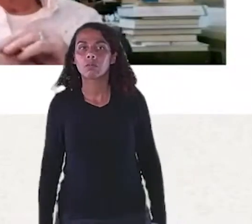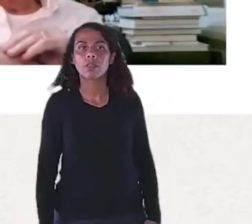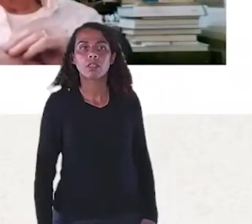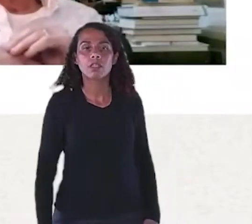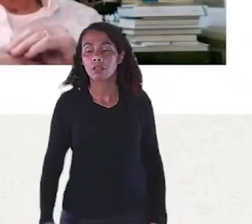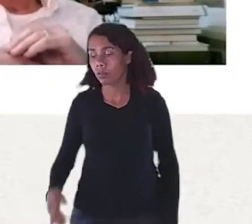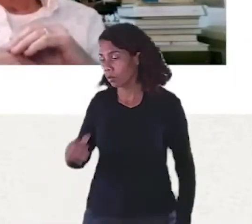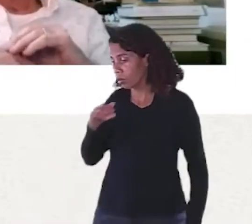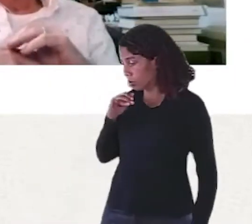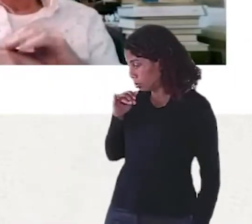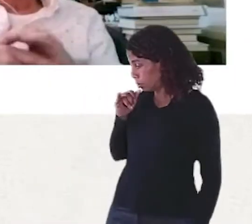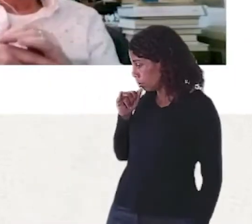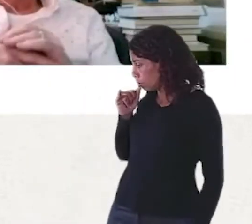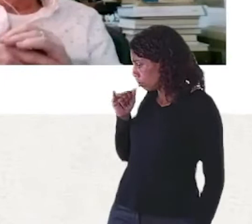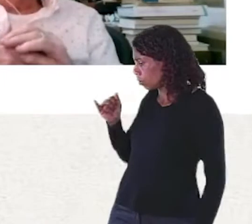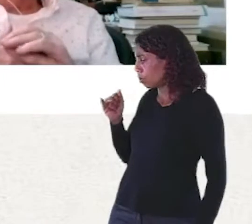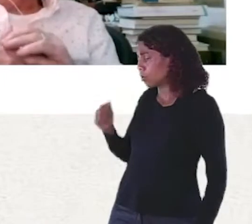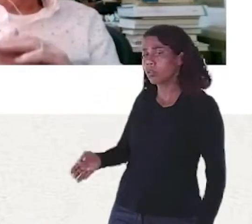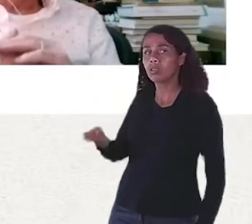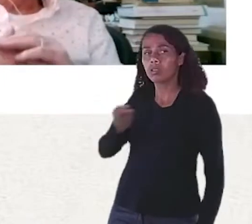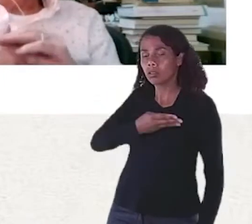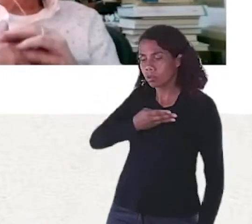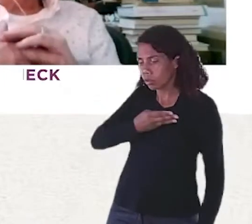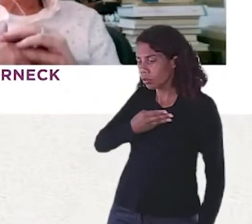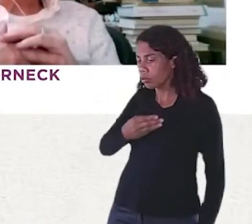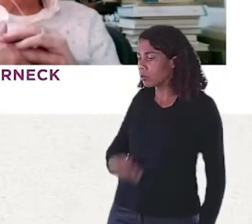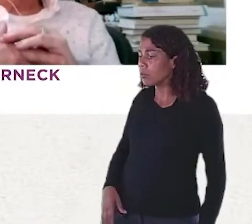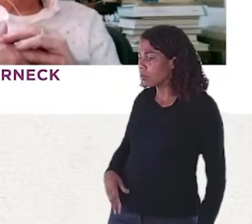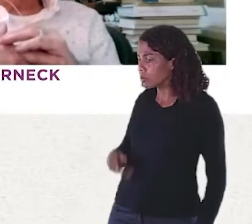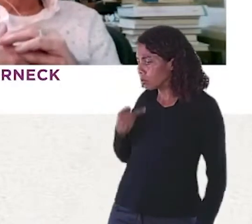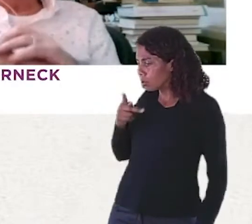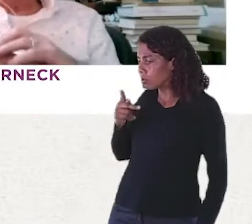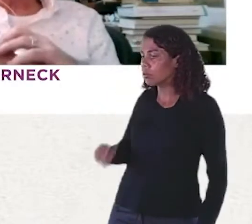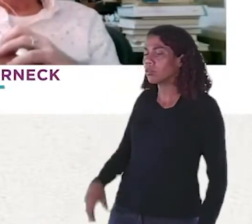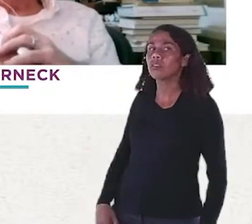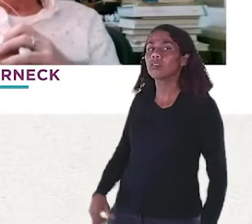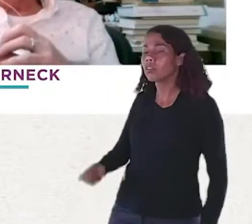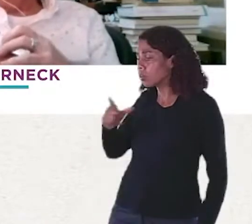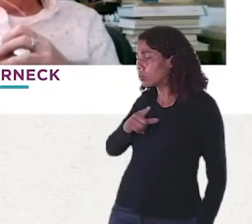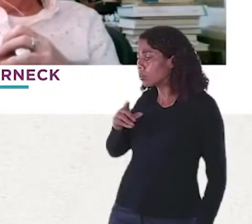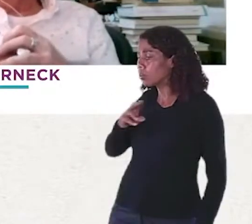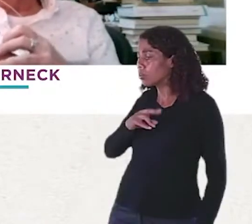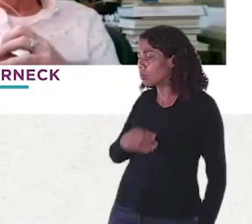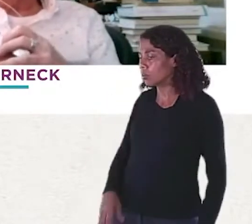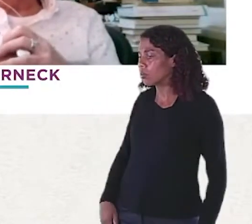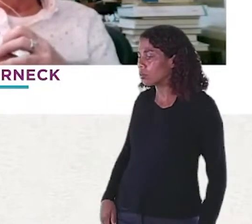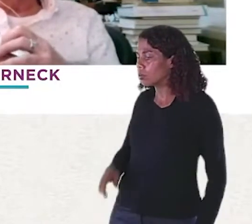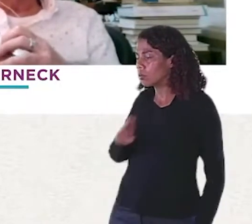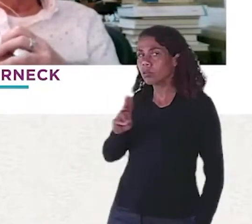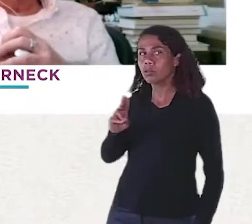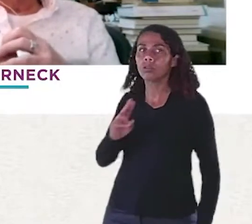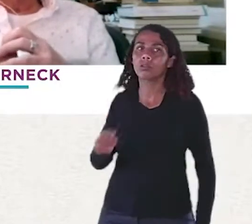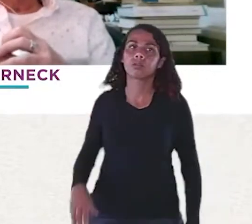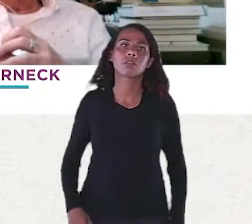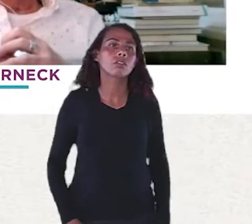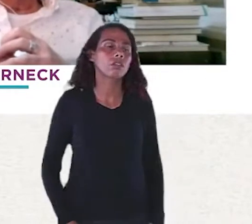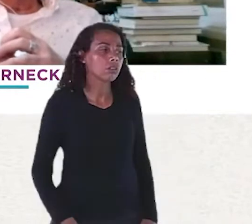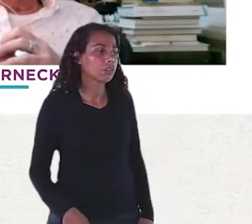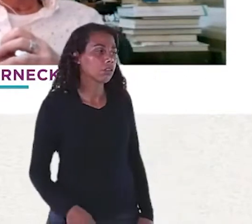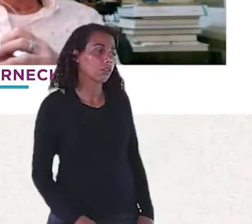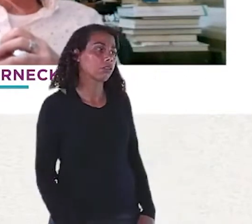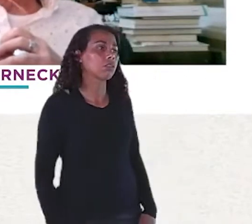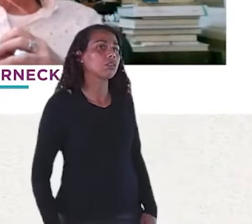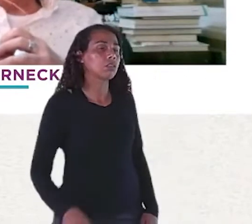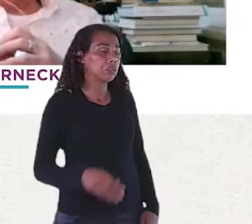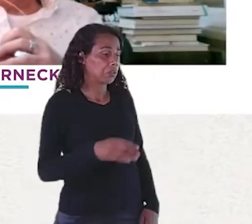Olha... Irlando? Eu me lembro... Não. Nirlando, acho que não passou por lá. Nirlando Beirão não passou por lá.